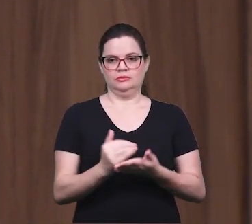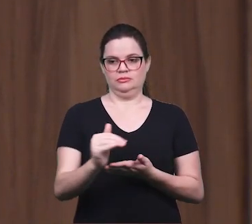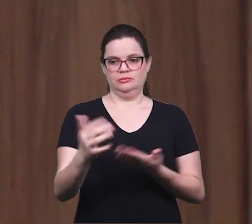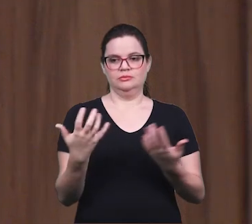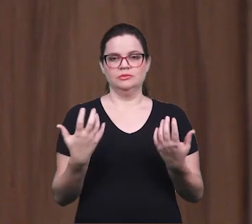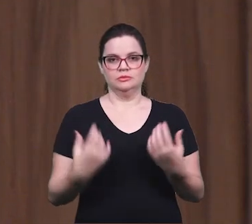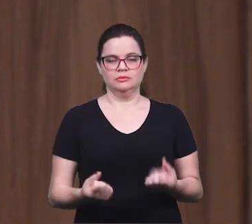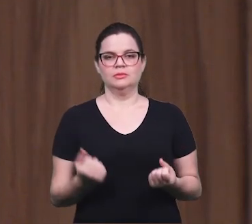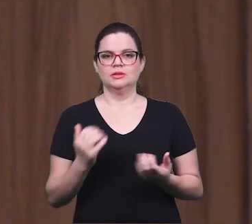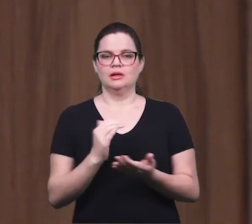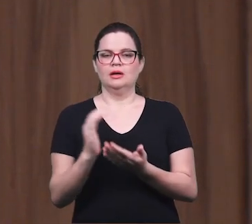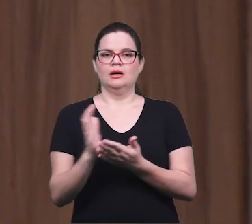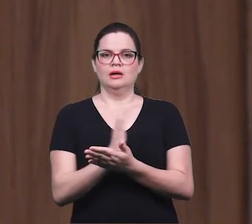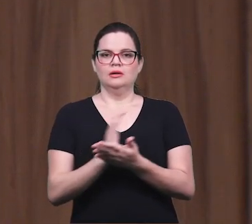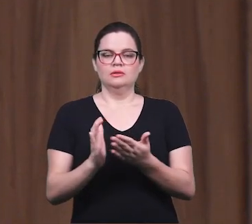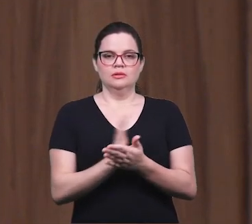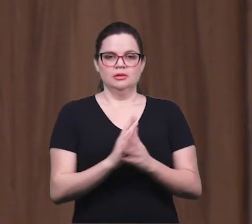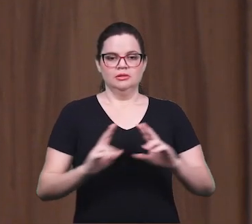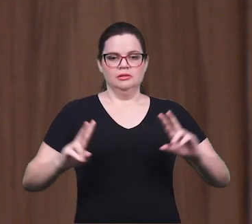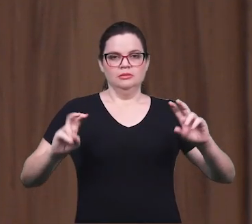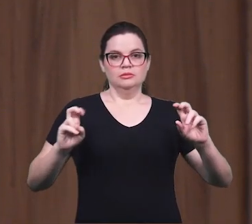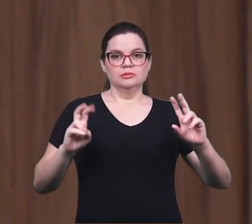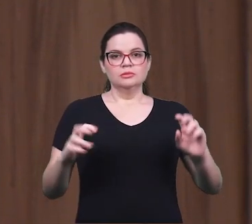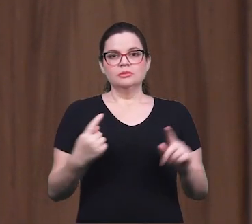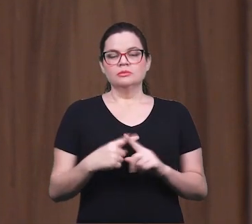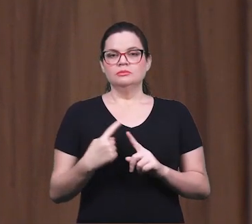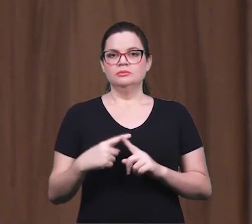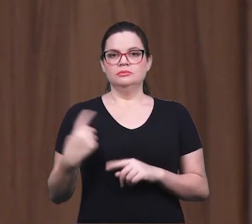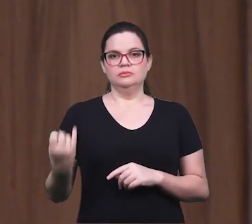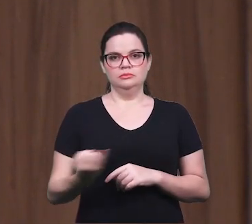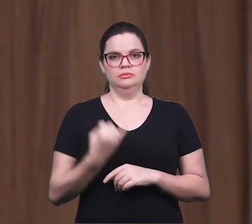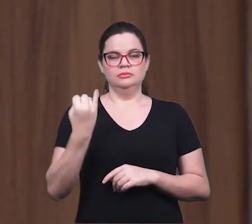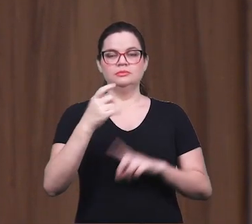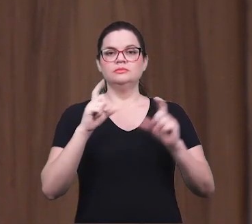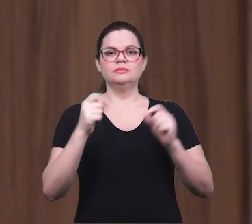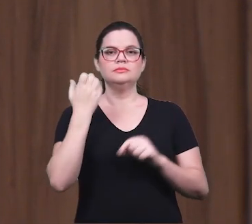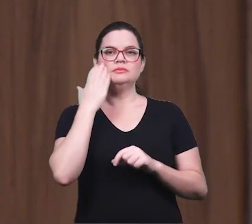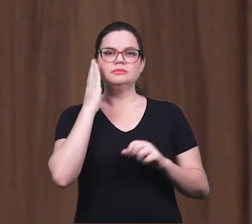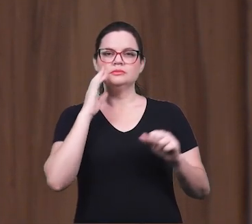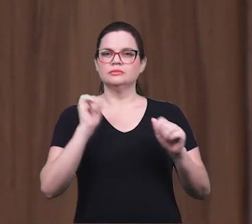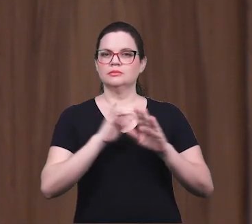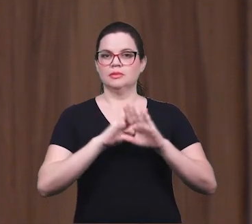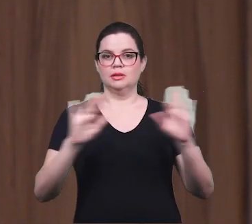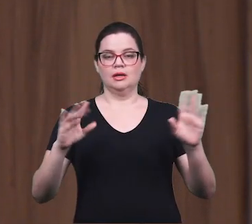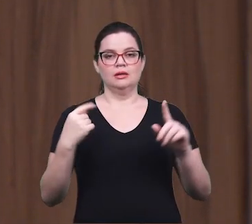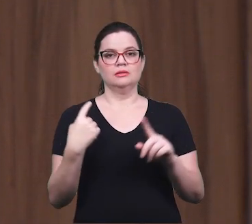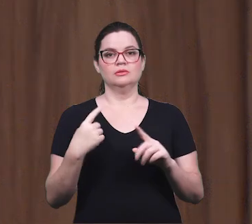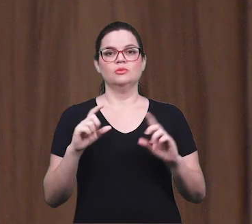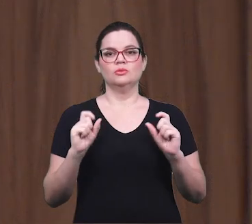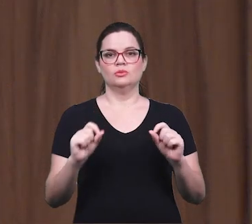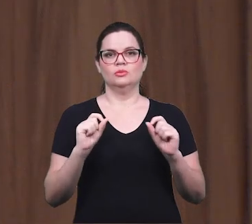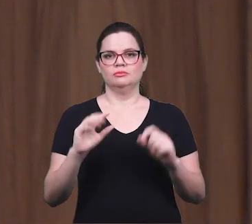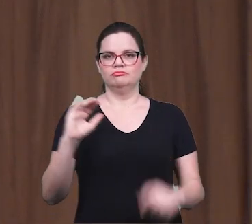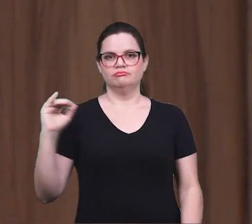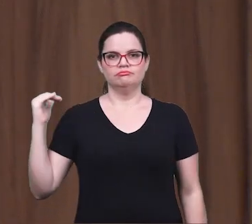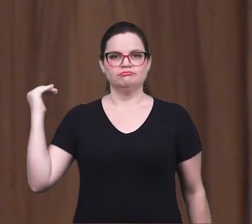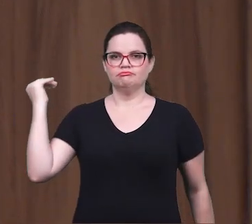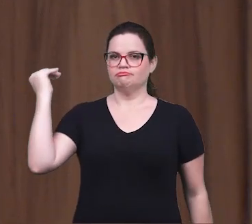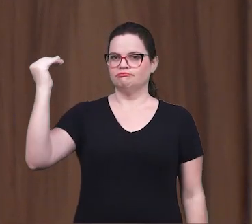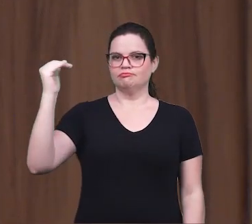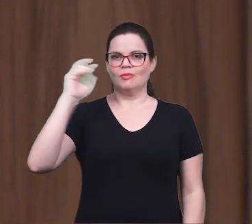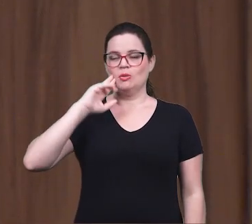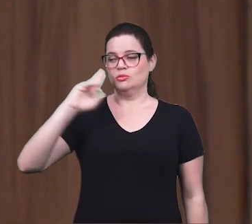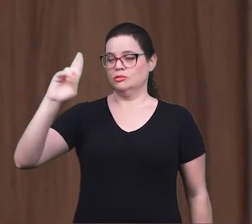alguns assuntos, porque é muito importante saber que, acima de tudo, nós sabemos quem